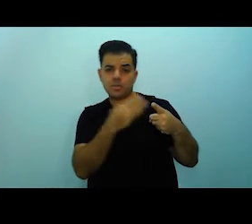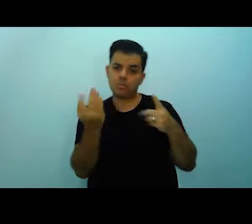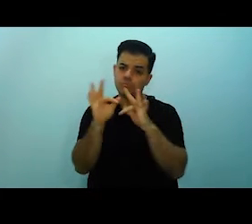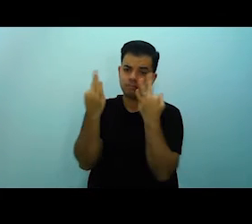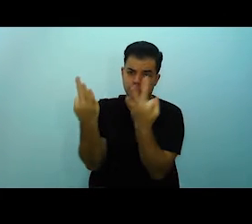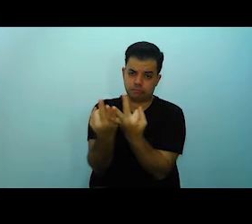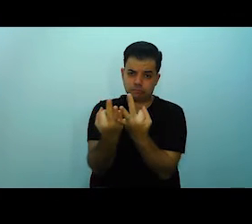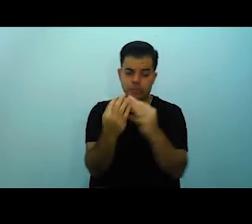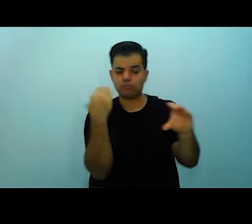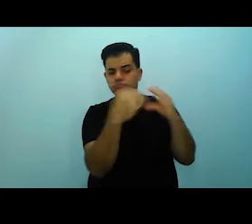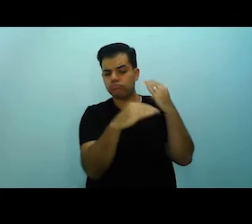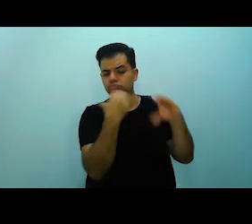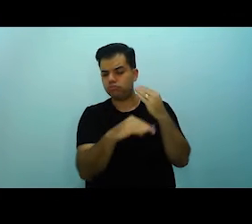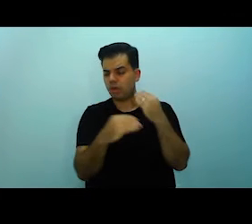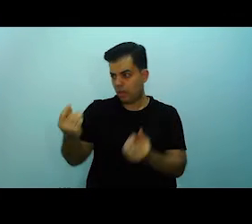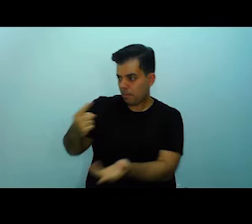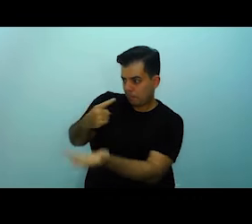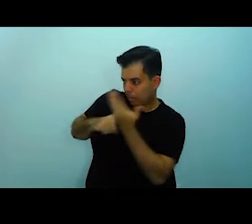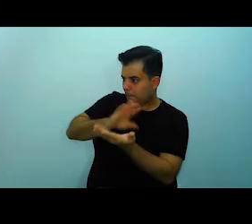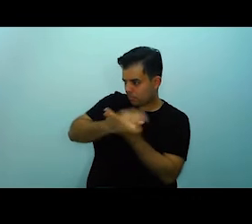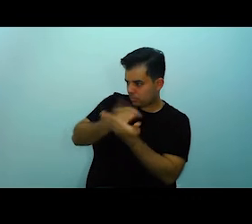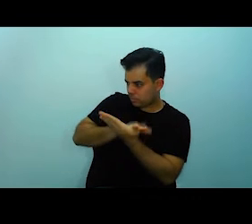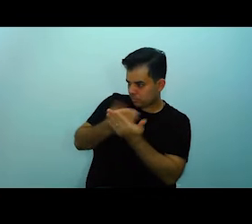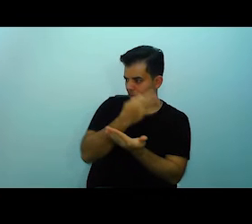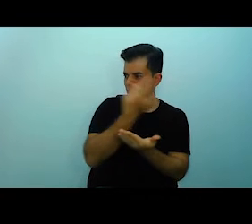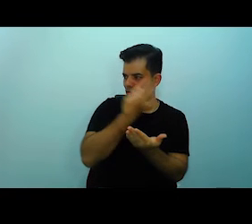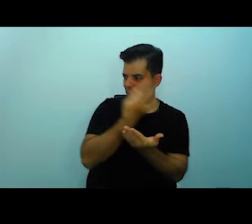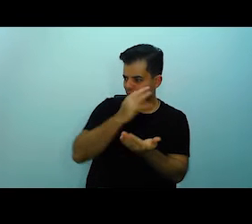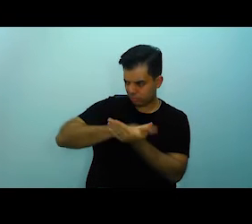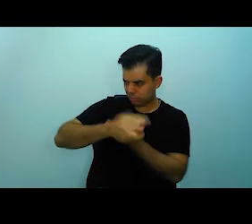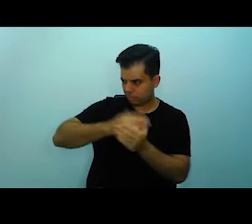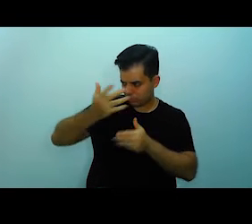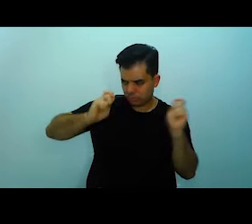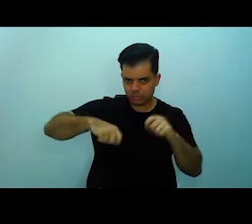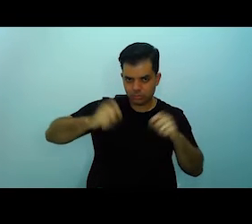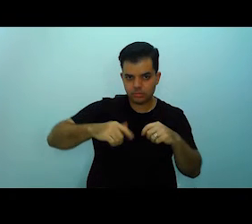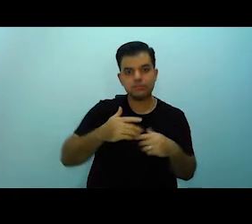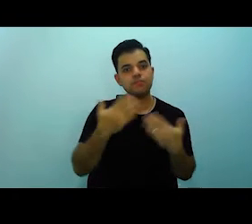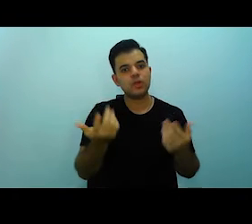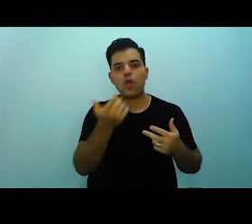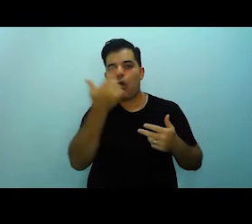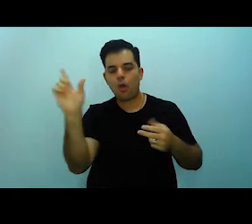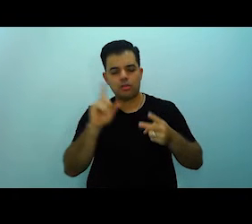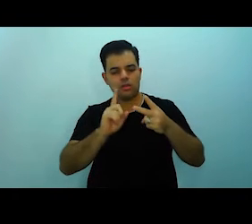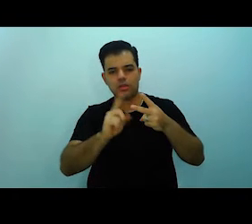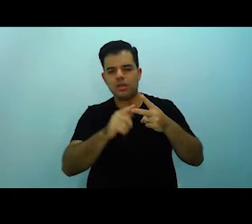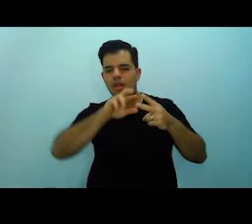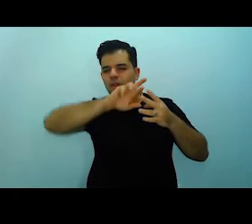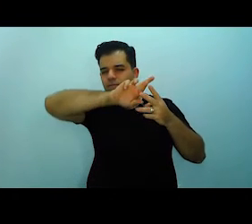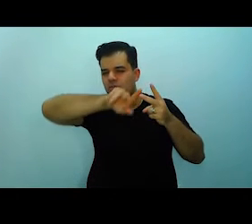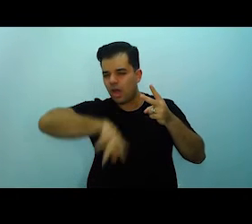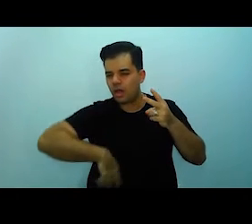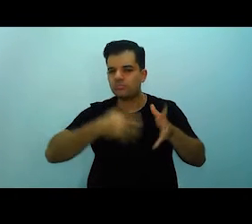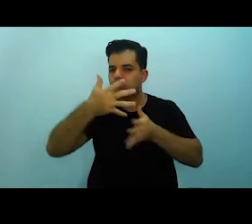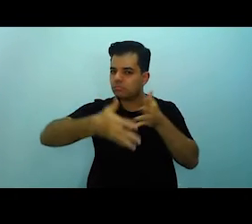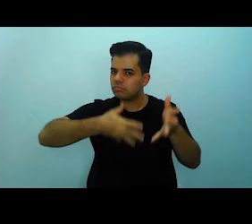comunicação, que não traz independência. A gente tem os canais de Libras, quando o serviço ele